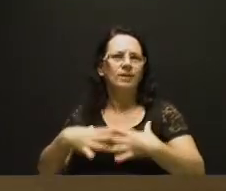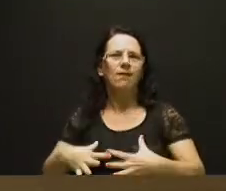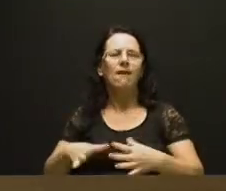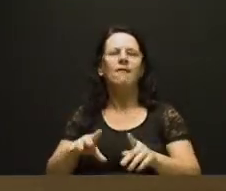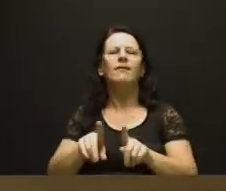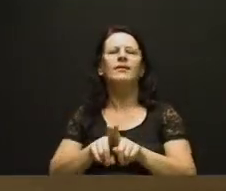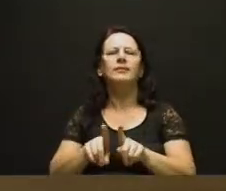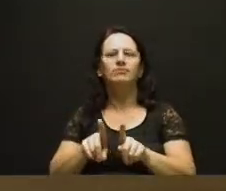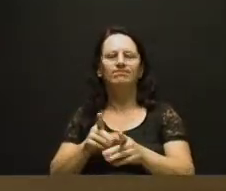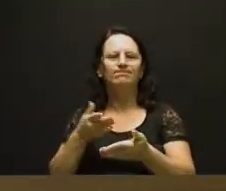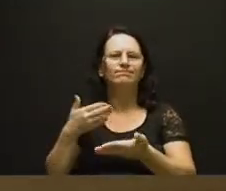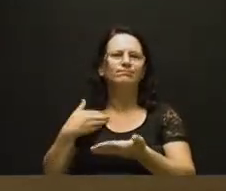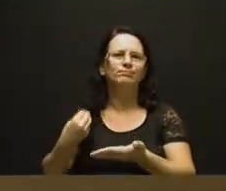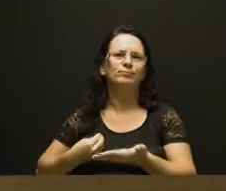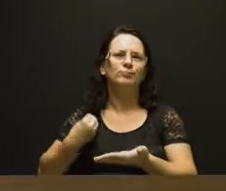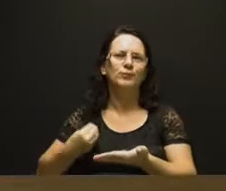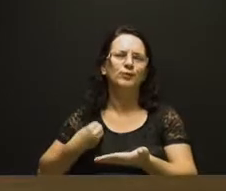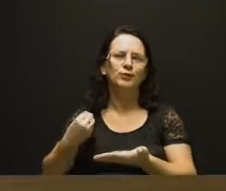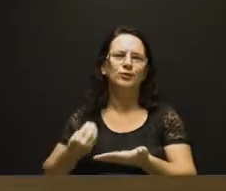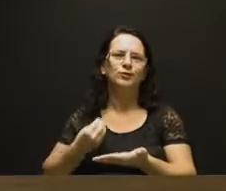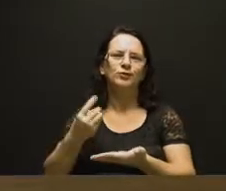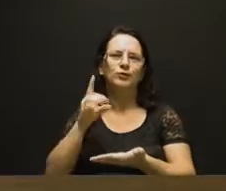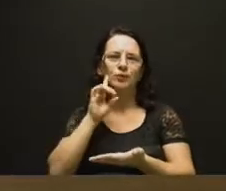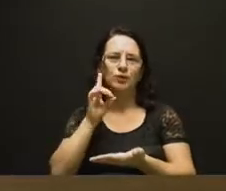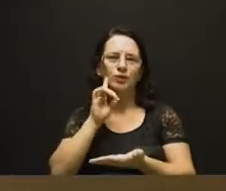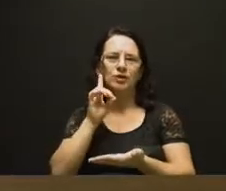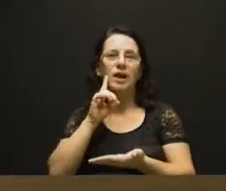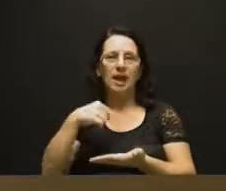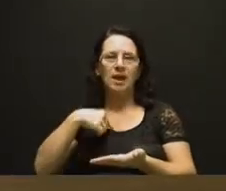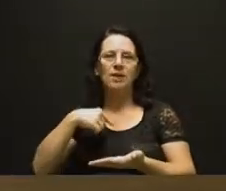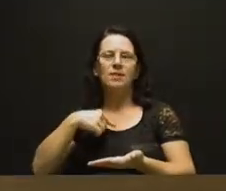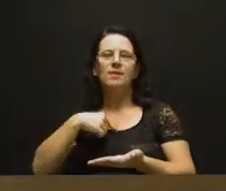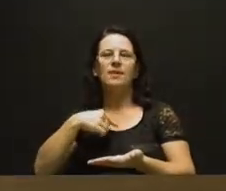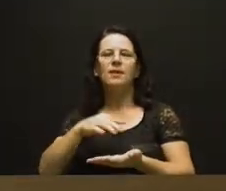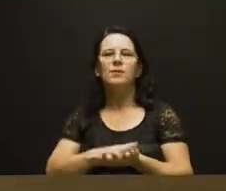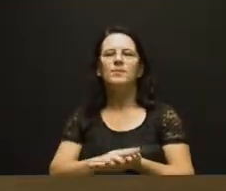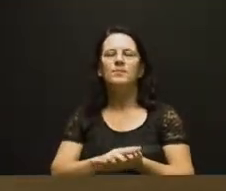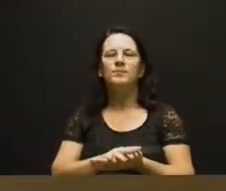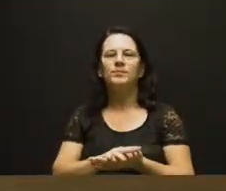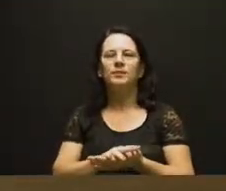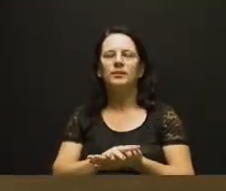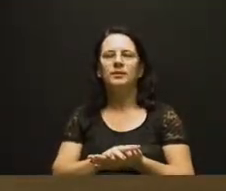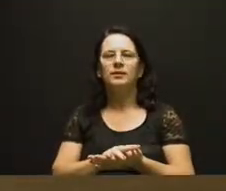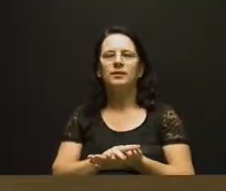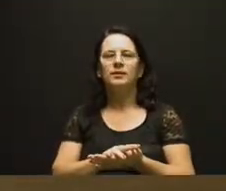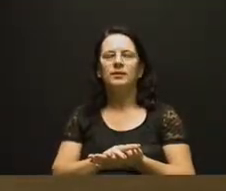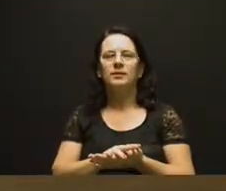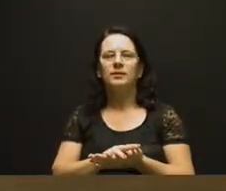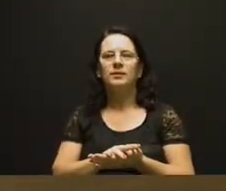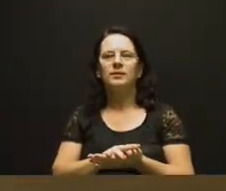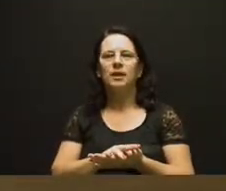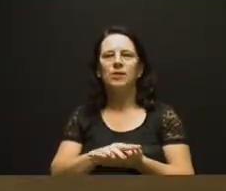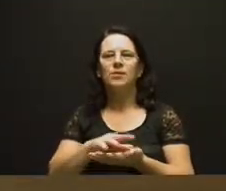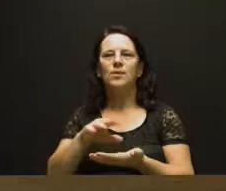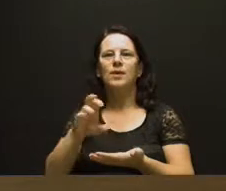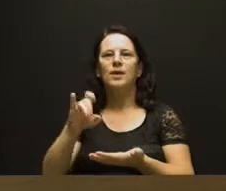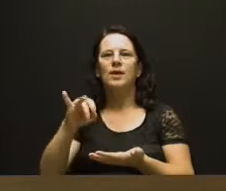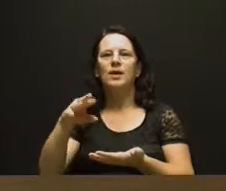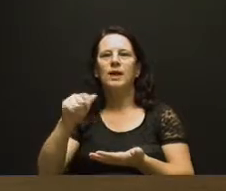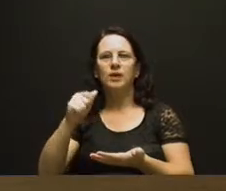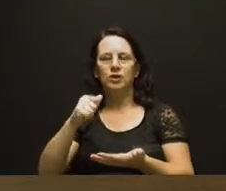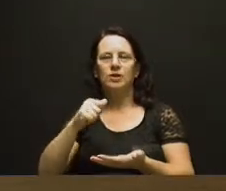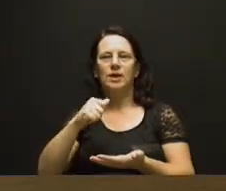é eu sou eu tenho uma enxada que têm essa necessidade é que tem de ser